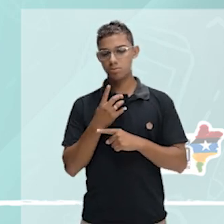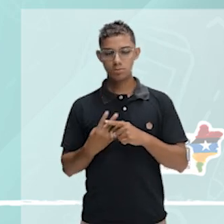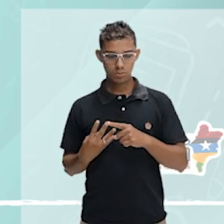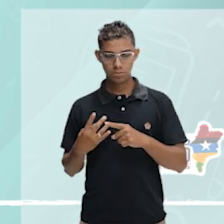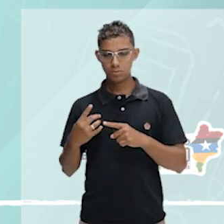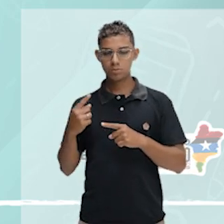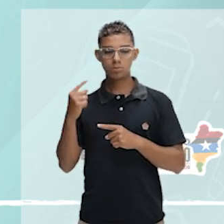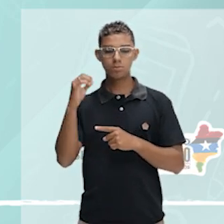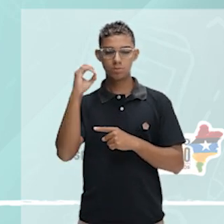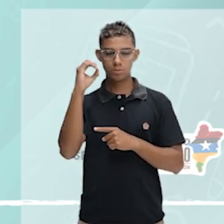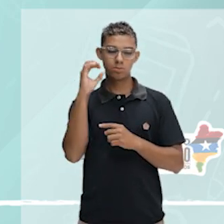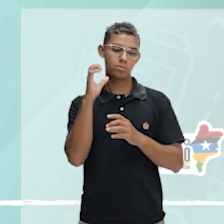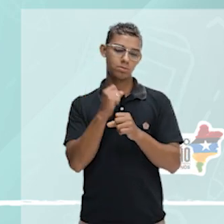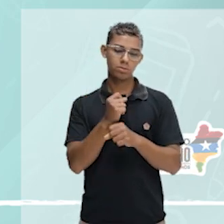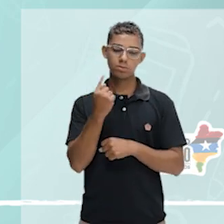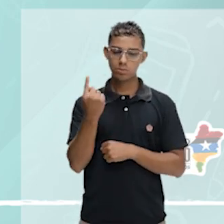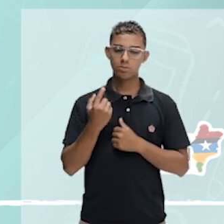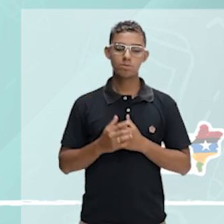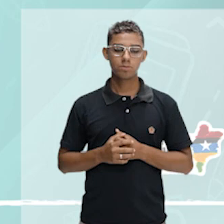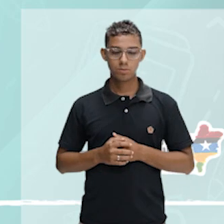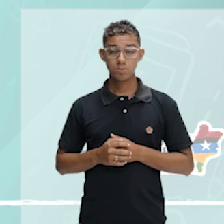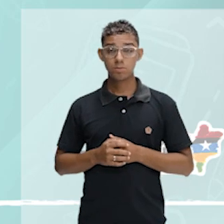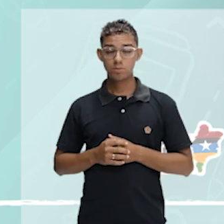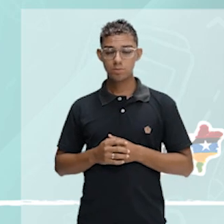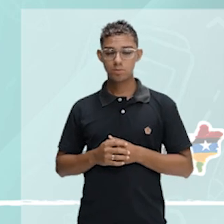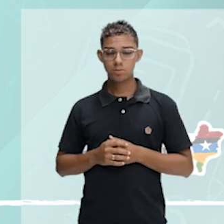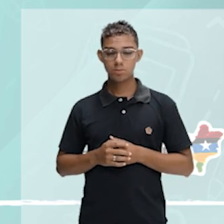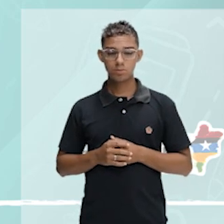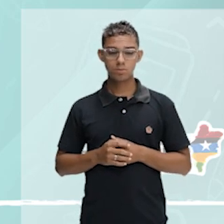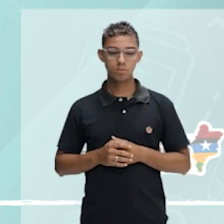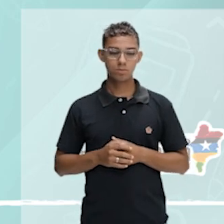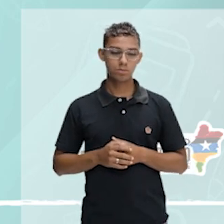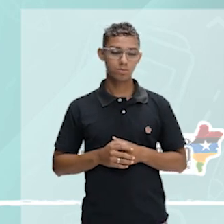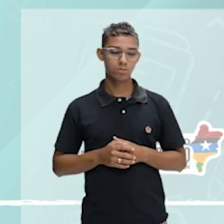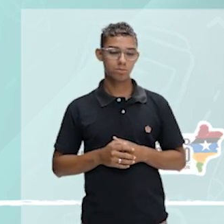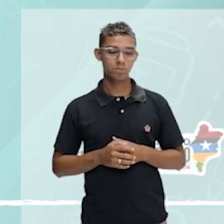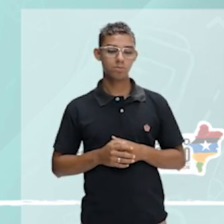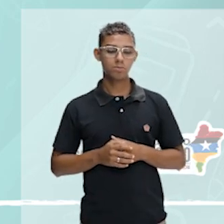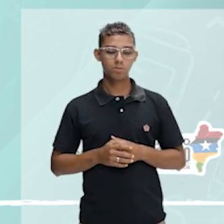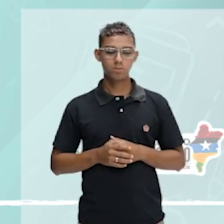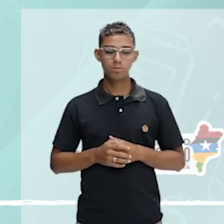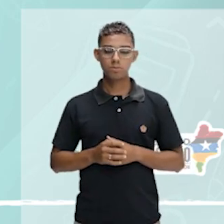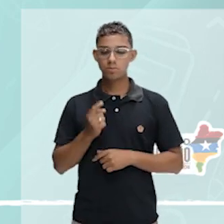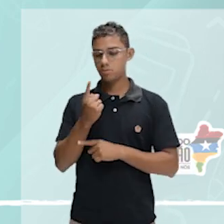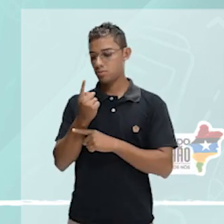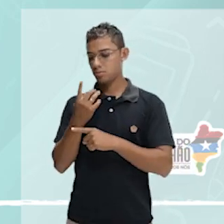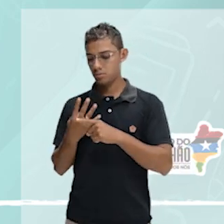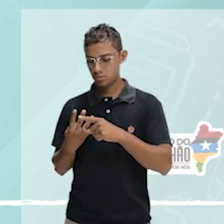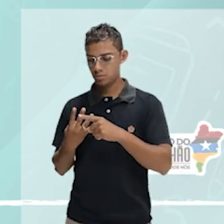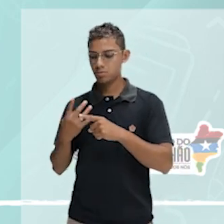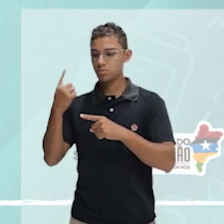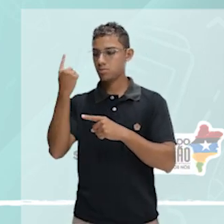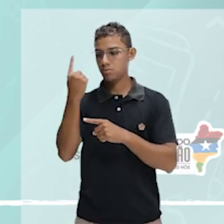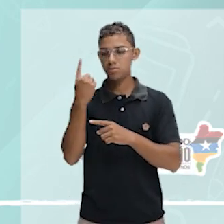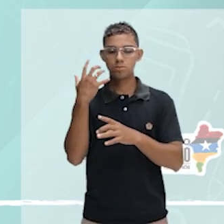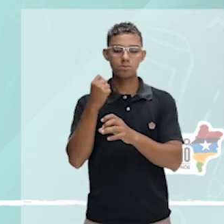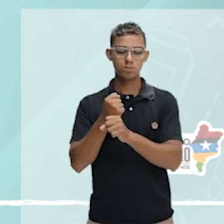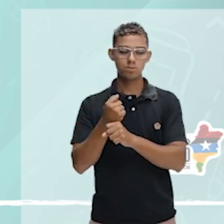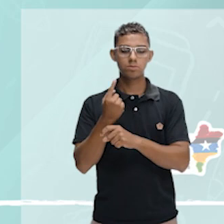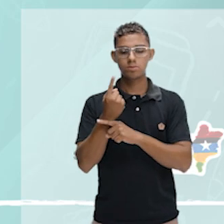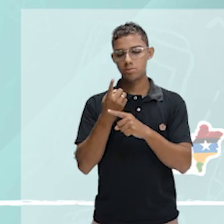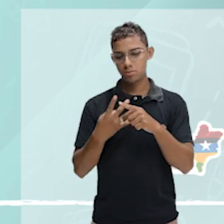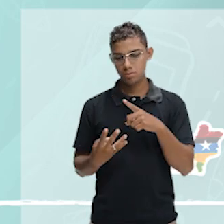1 próximo X elevado a 1 Todo número elevado a unidade é ele próprio então não ia ser diferente com um quarto eu tenho